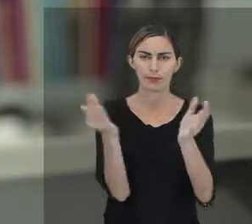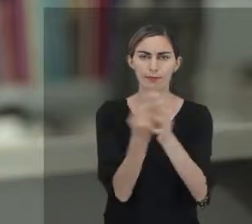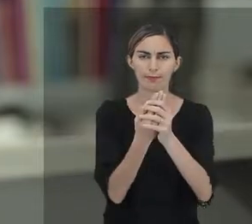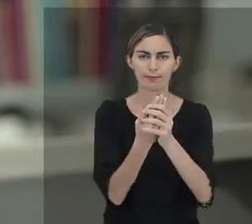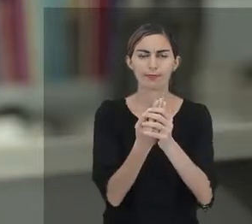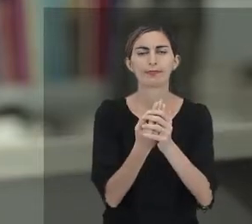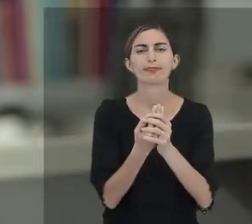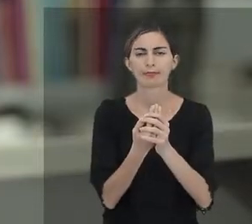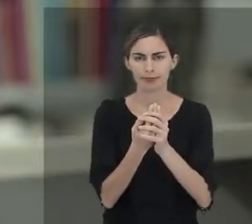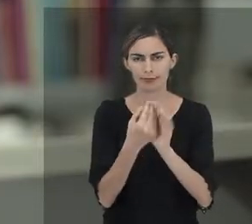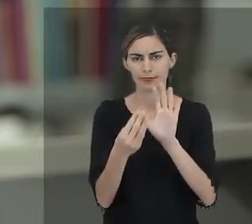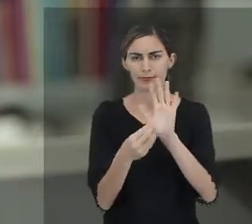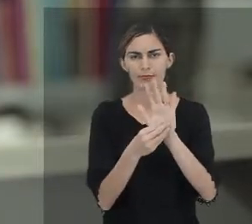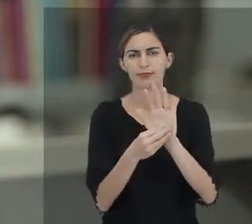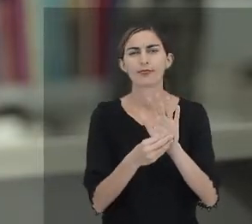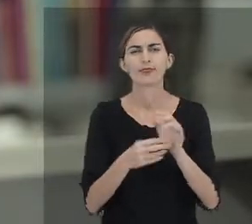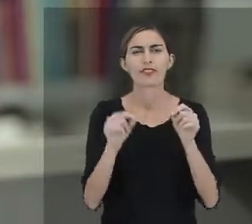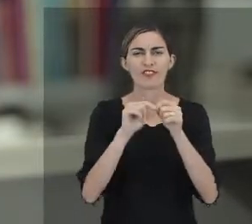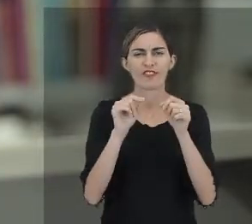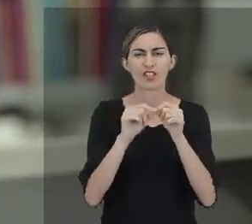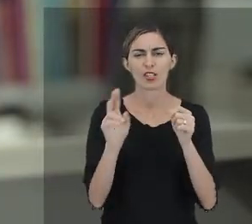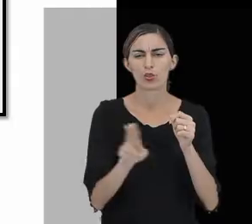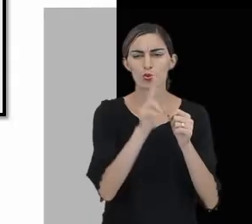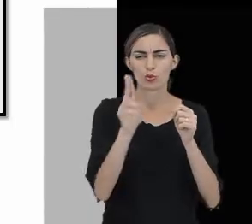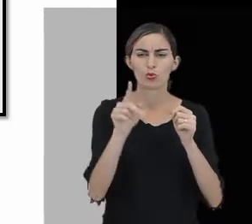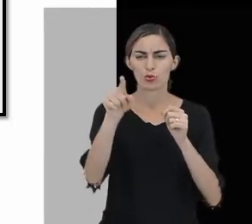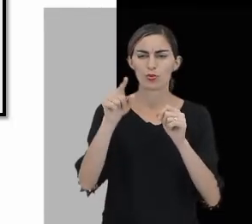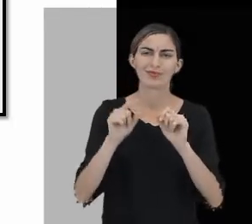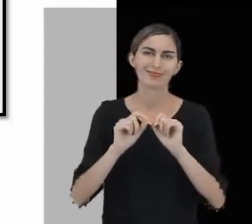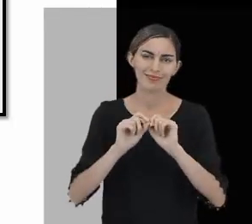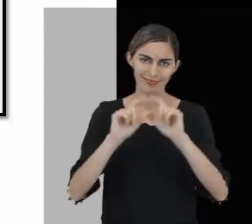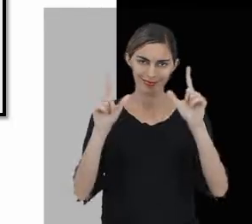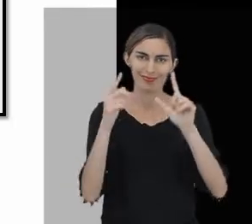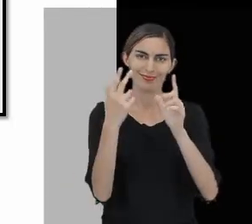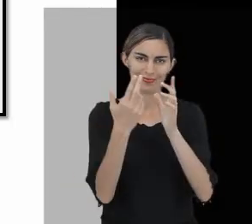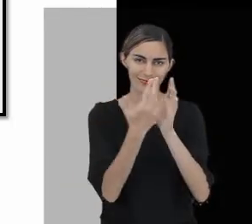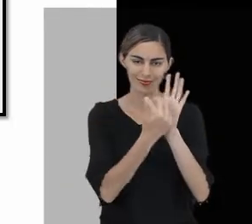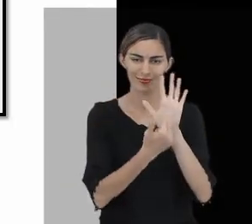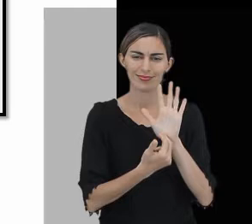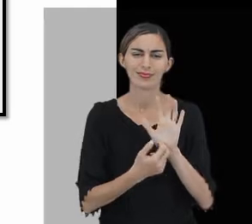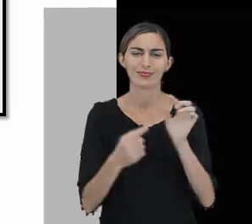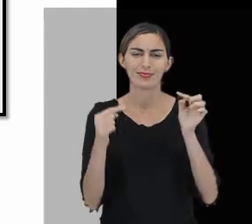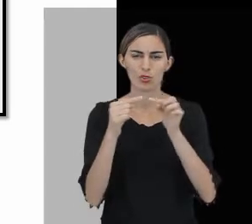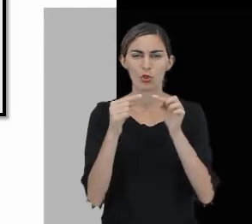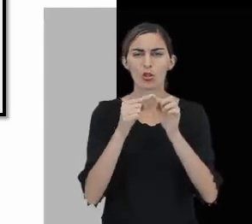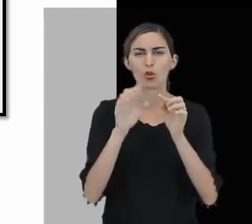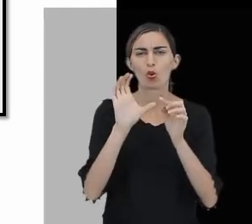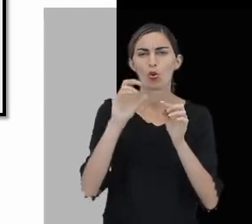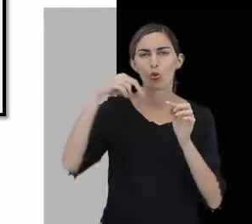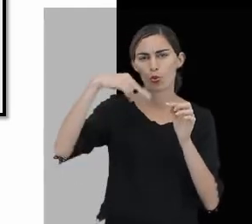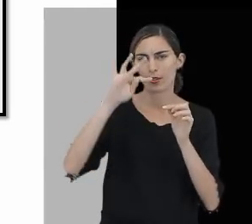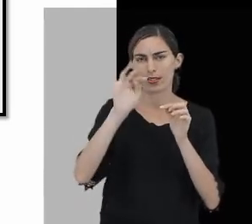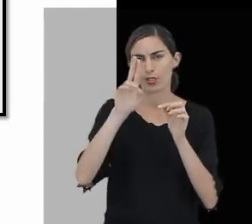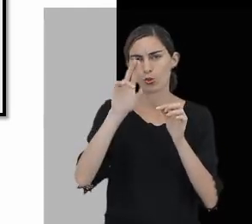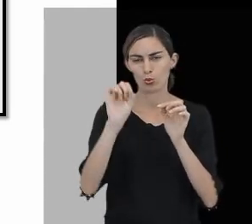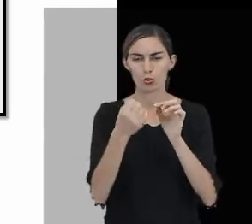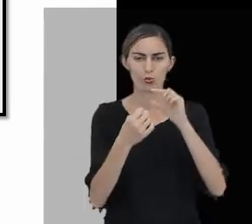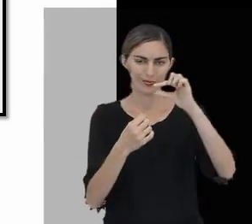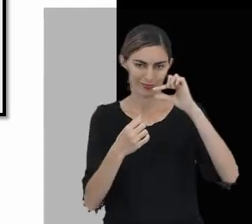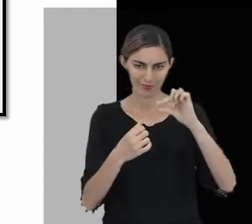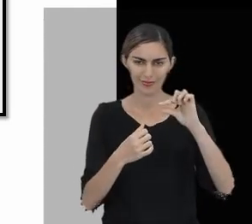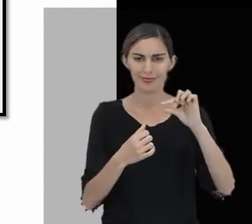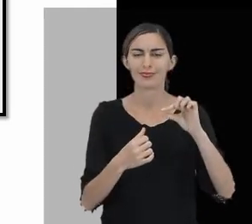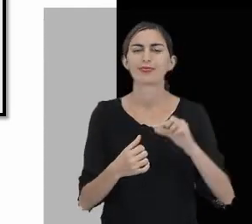arquivo drawable, certo? E fez uso dessa imagem aqui para colocar como conteúdo do botão, certo?